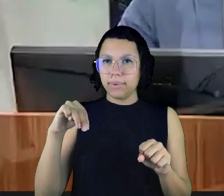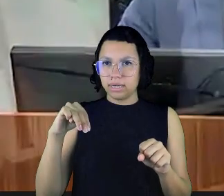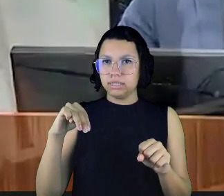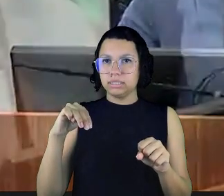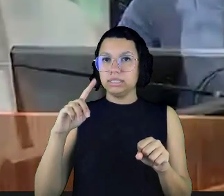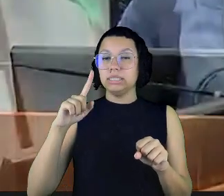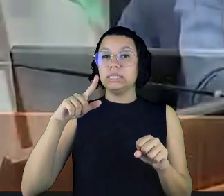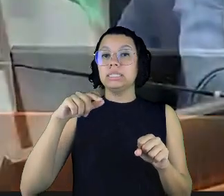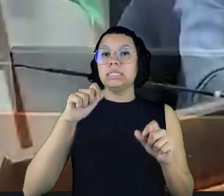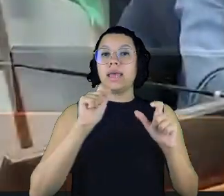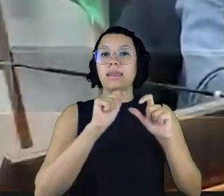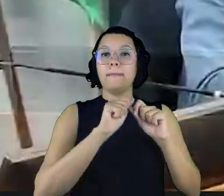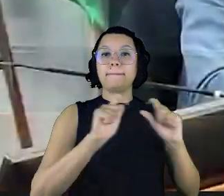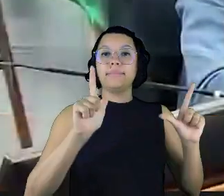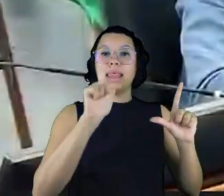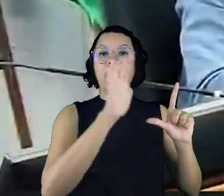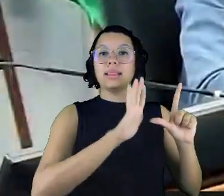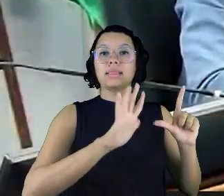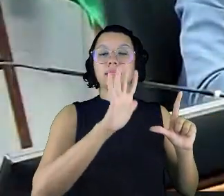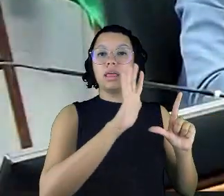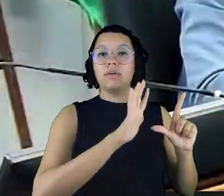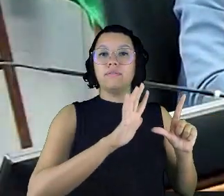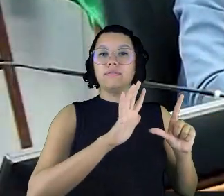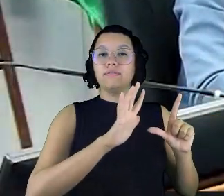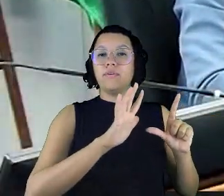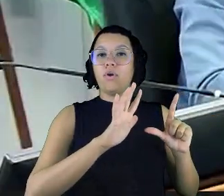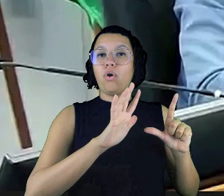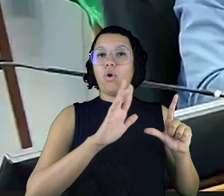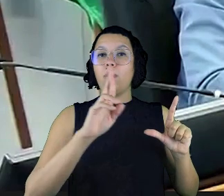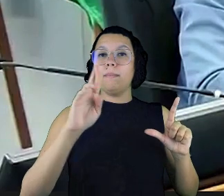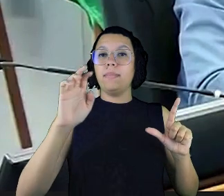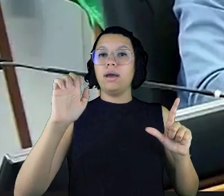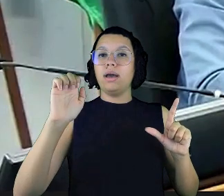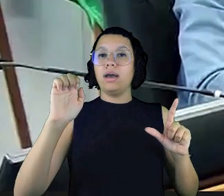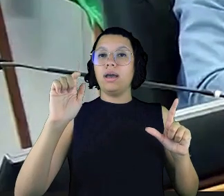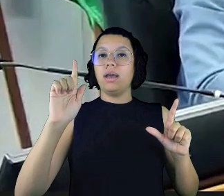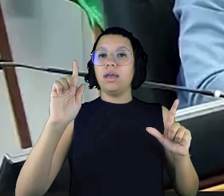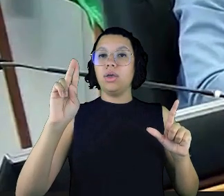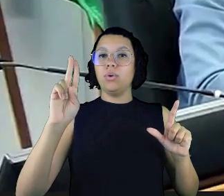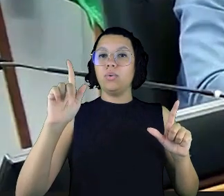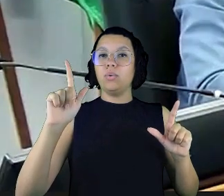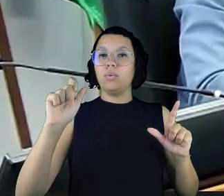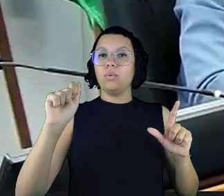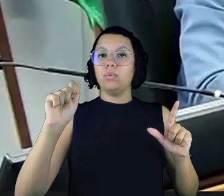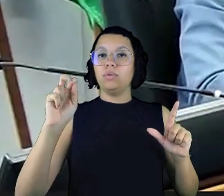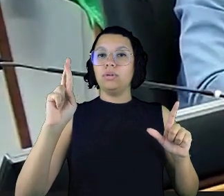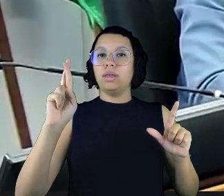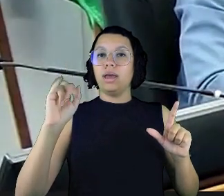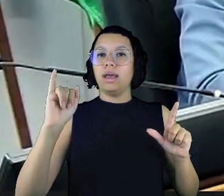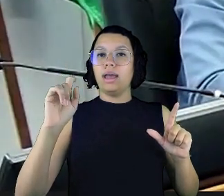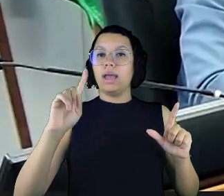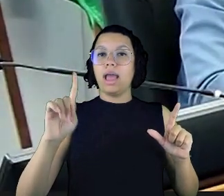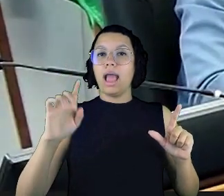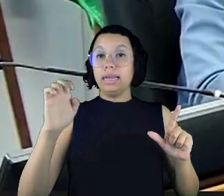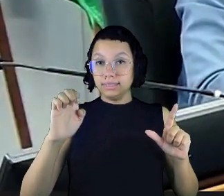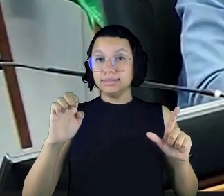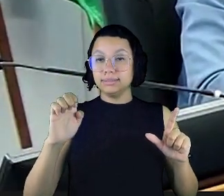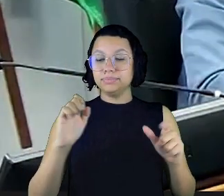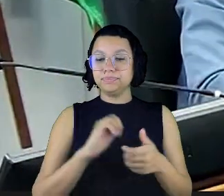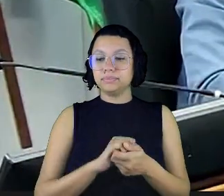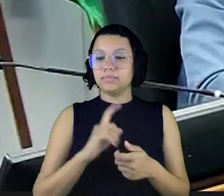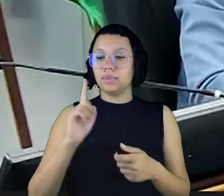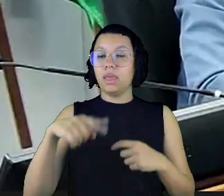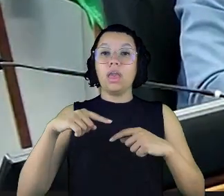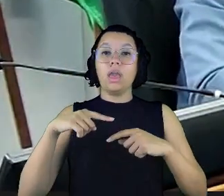na plataforma Regularize da Procuradoria da Fazenda Nacional, não é? É um dos mecanismos que foi recentemente criado